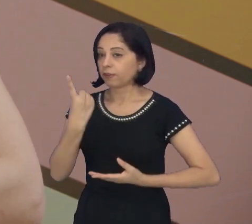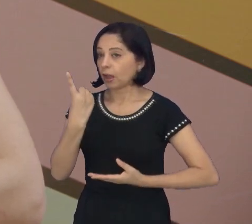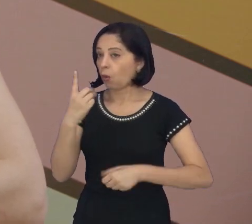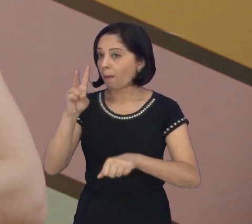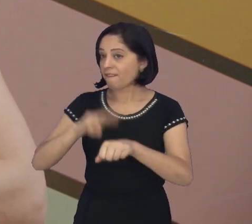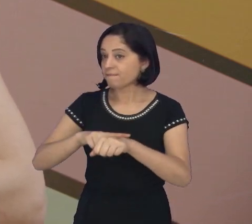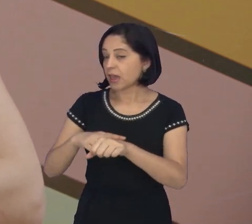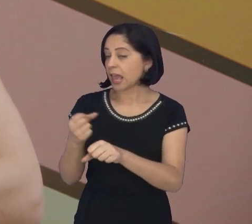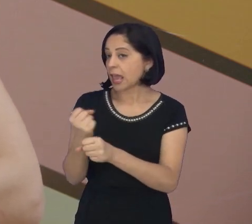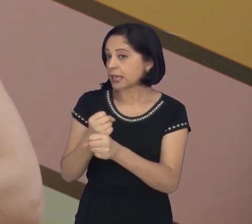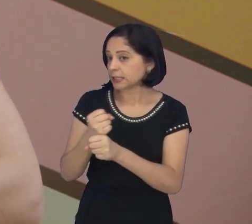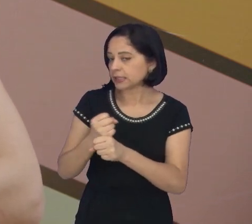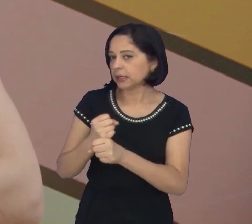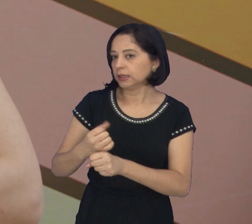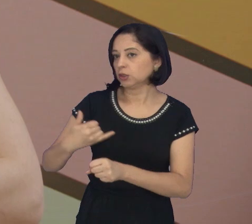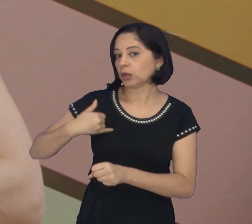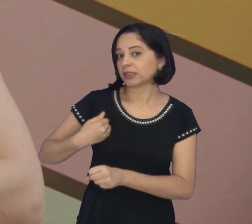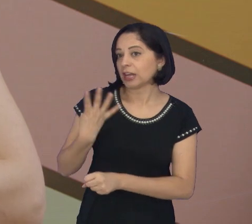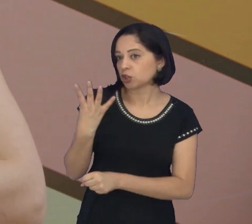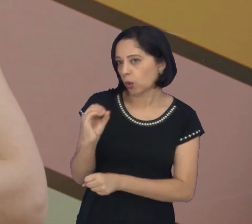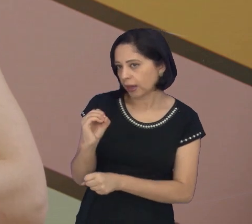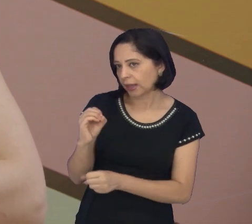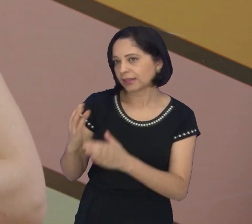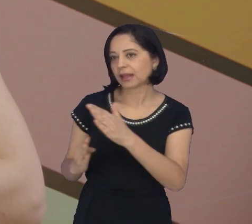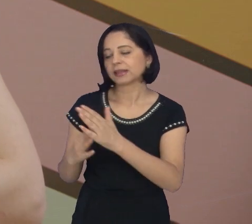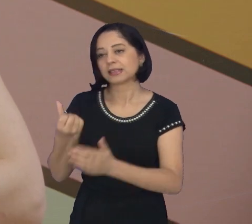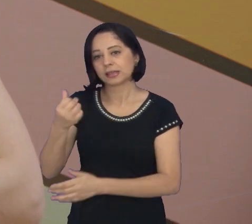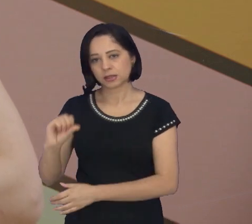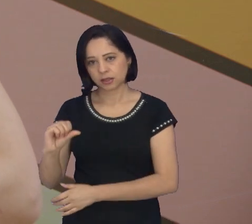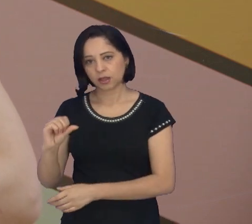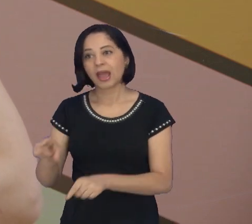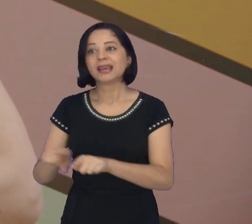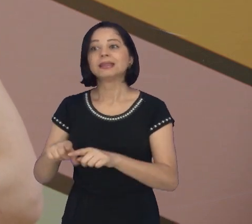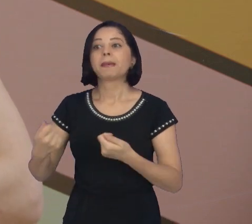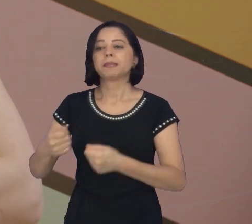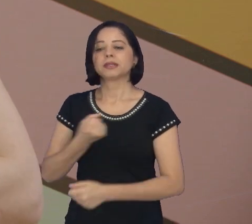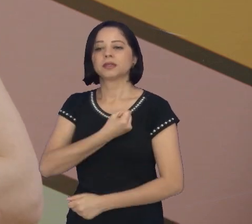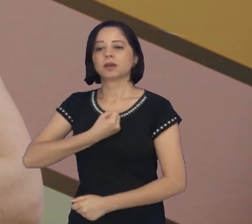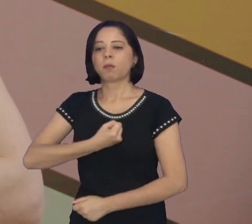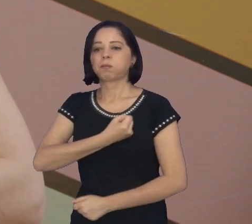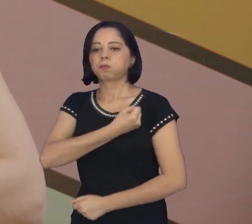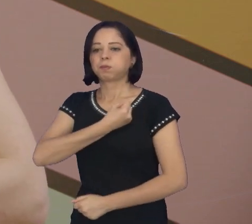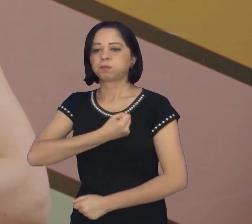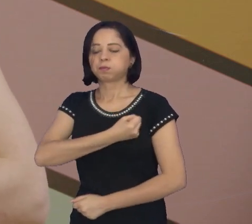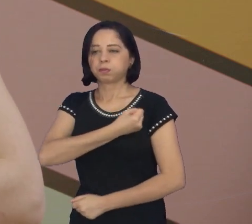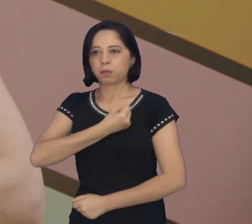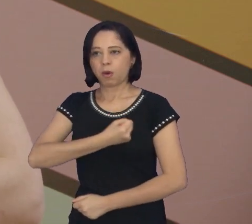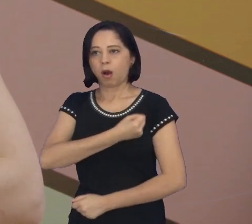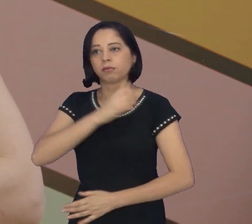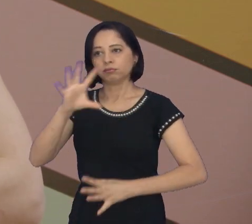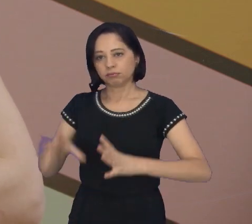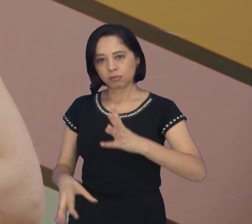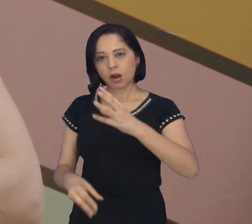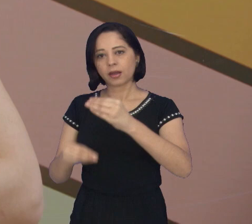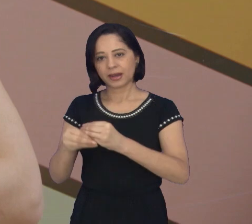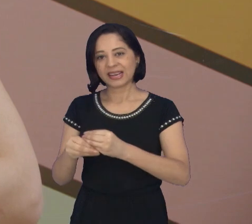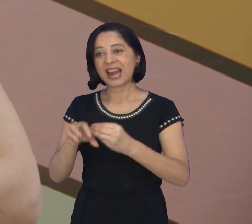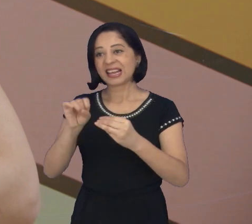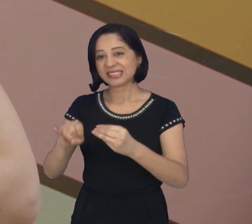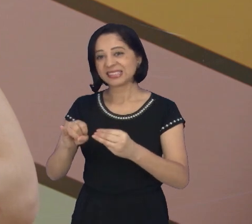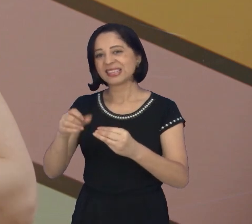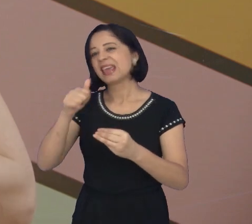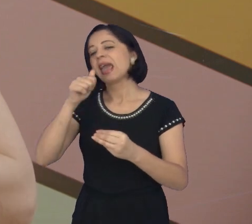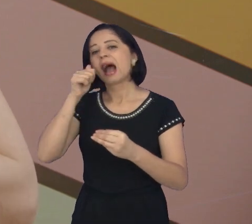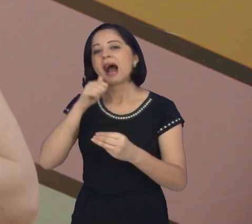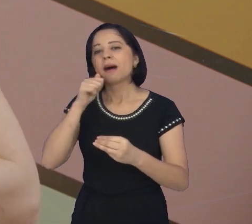dos 40 até os 69 anos. E recomenda também o ultrassom de mamas como método complementar para mulheres que têm a mama